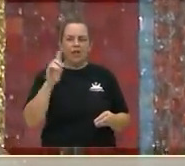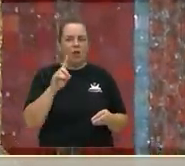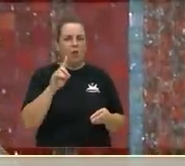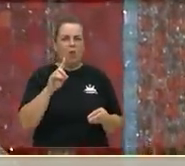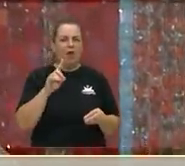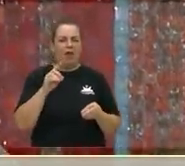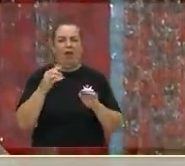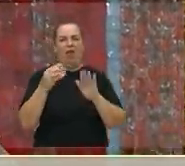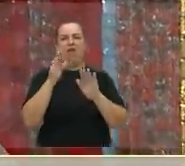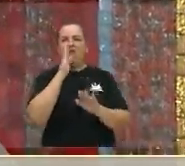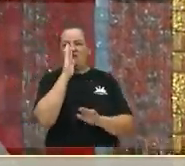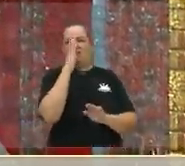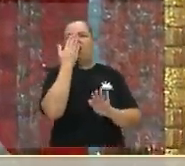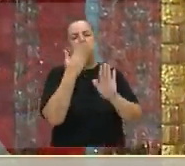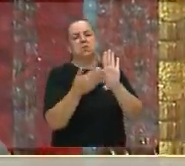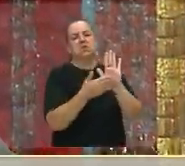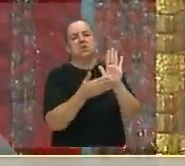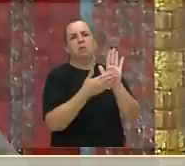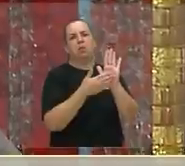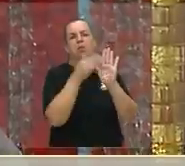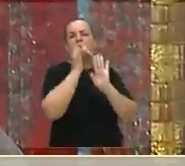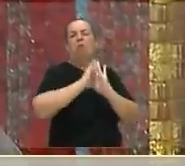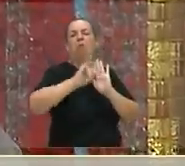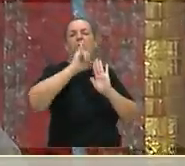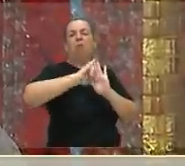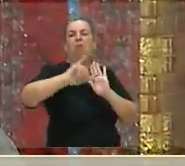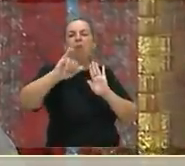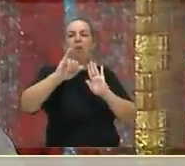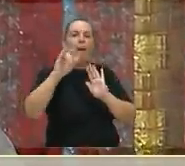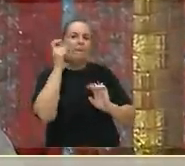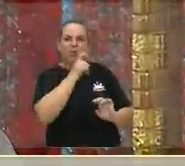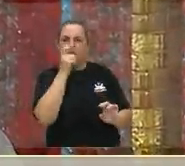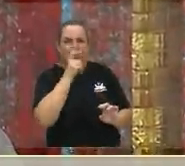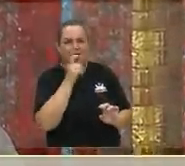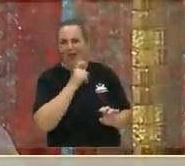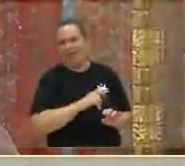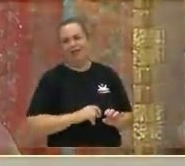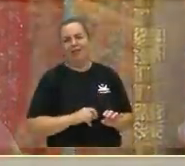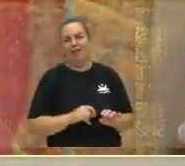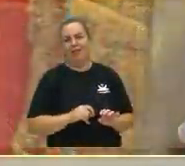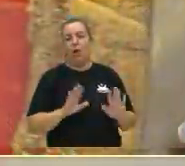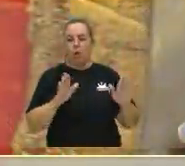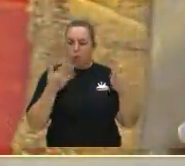e como eu a falta de verdade